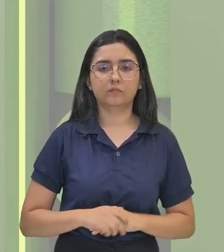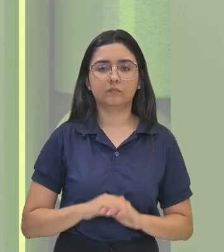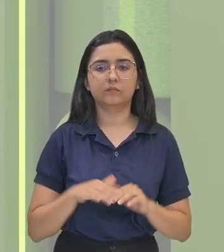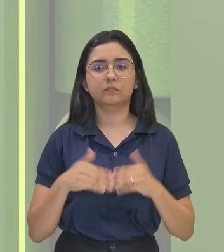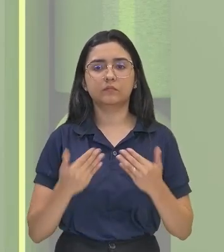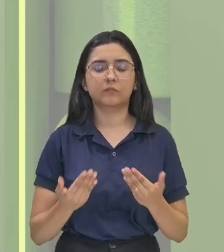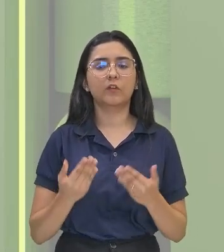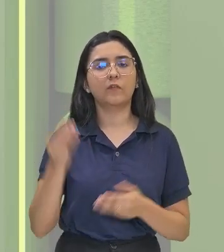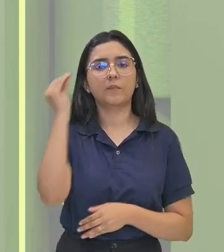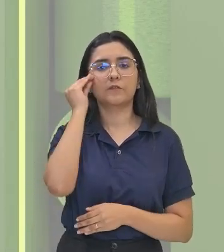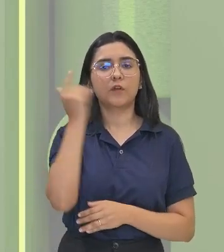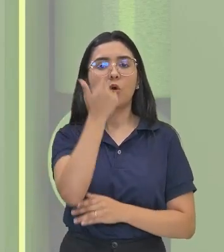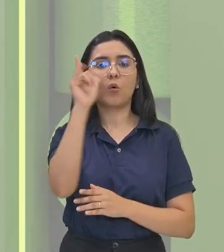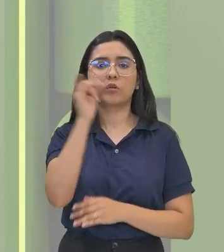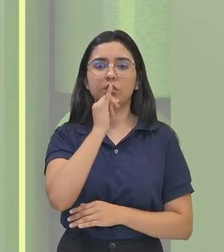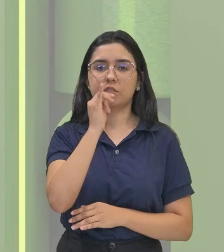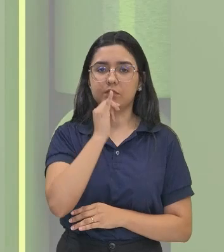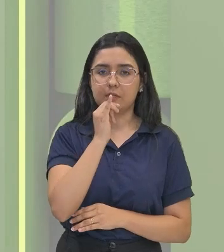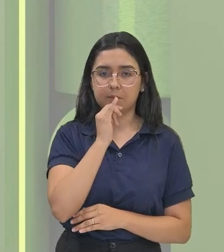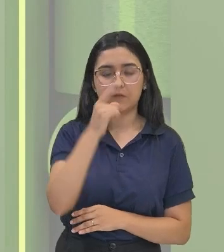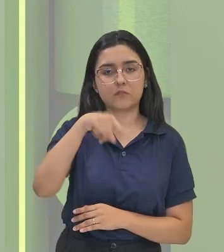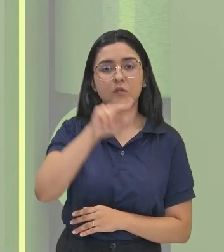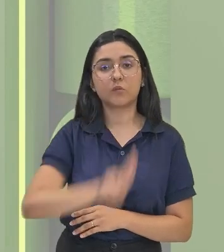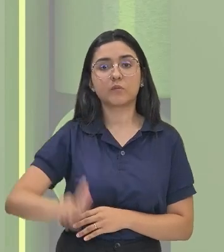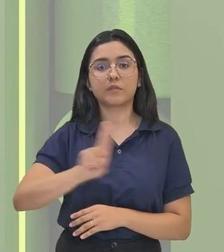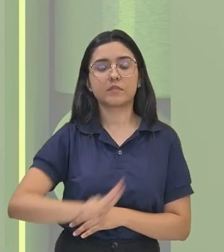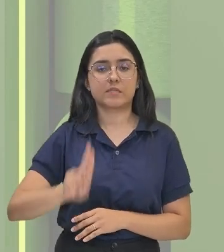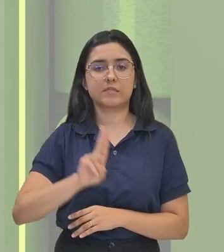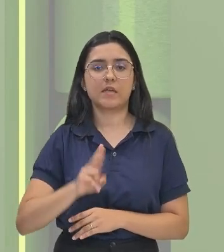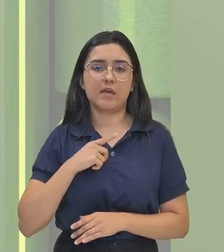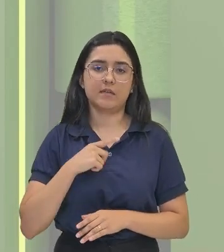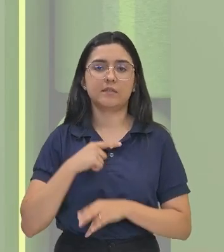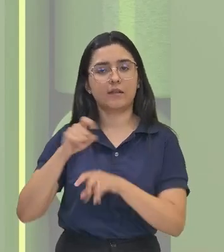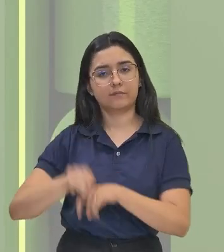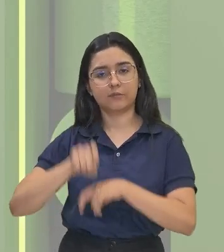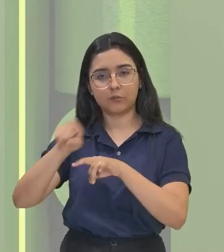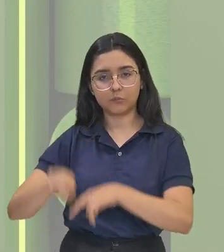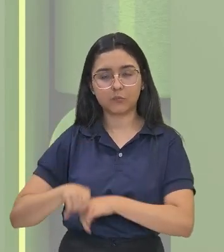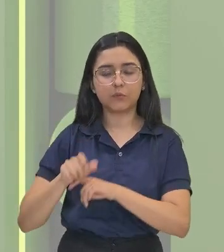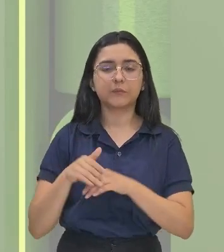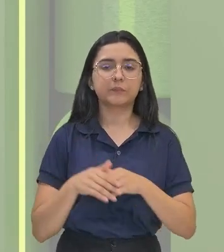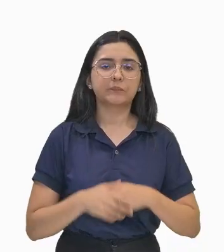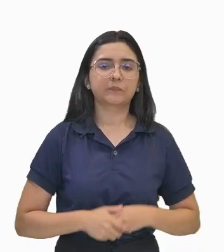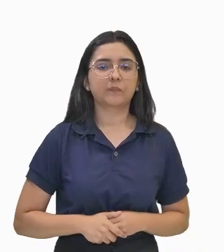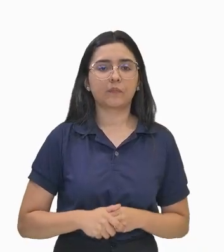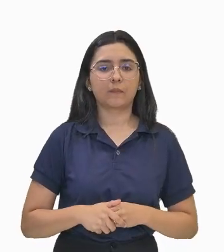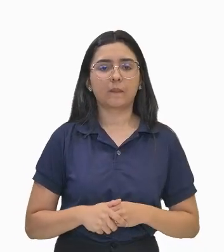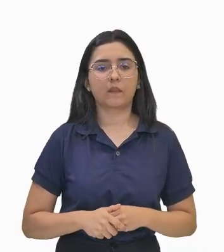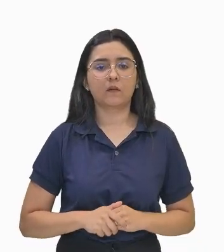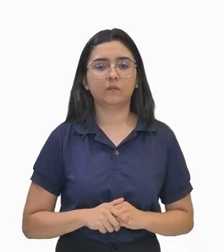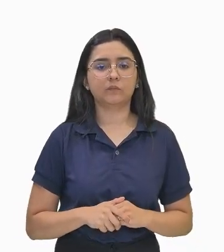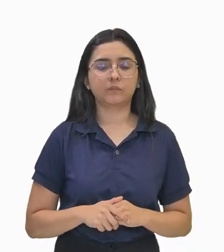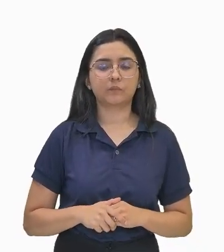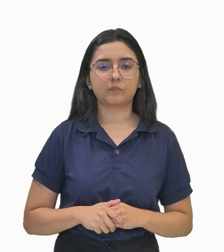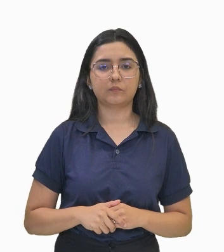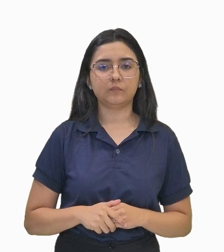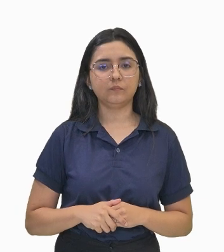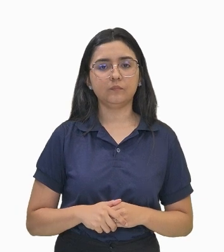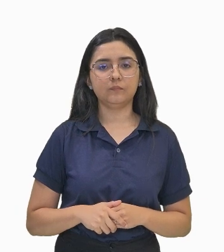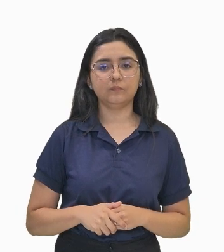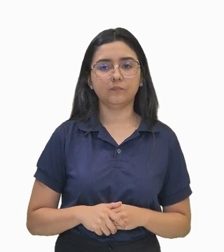um outro exemplo para você também estar utilizando aí na sua agricultura. Mas vamos ver outros exemplos, dê uma olhada.